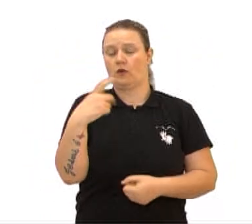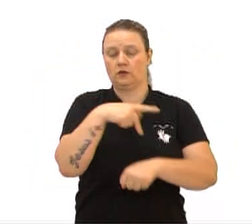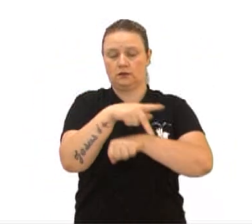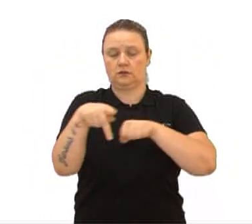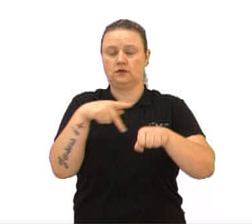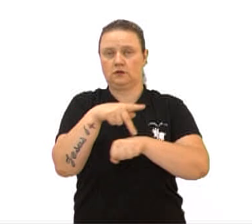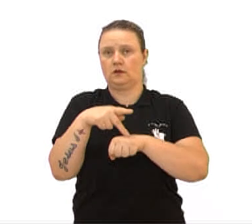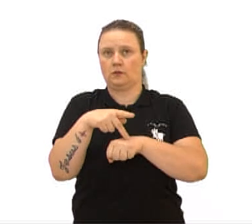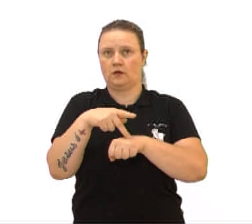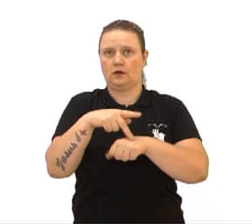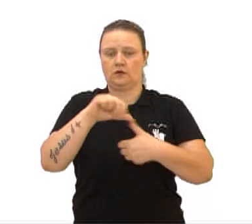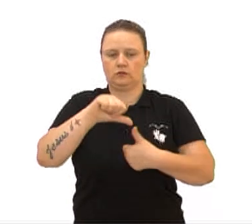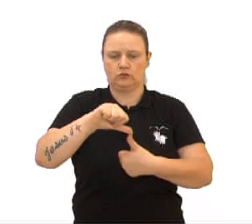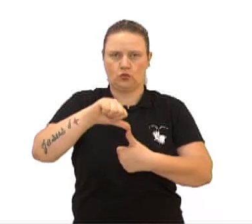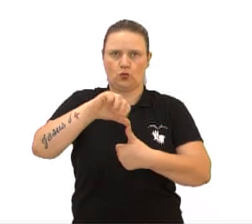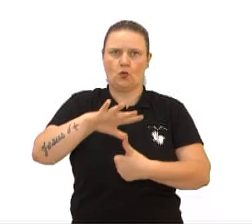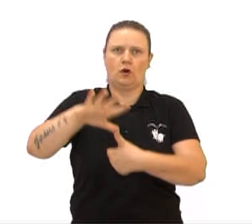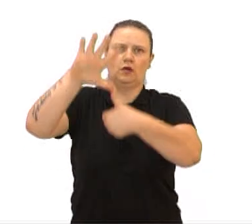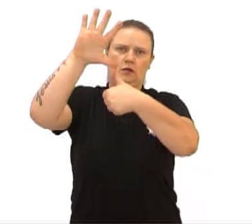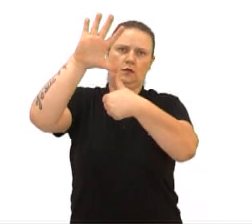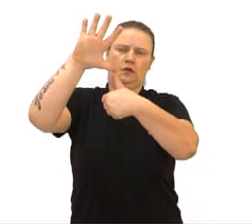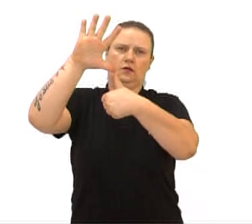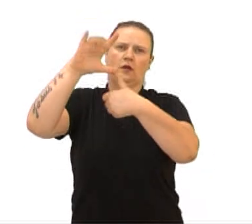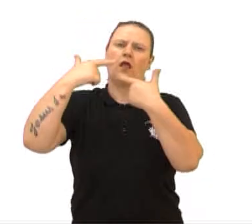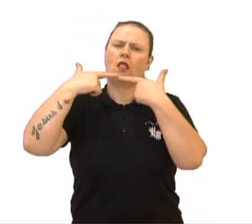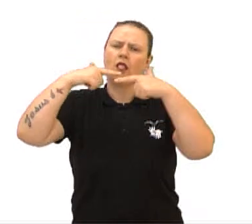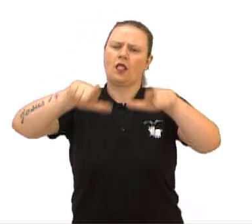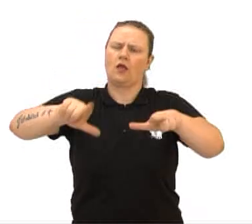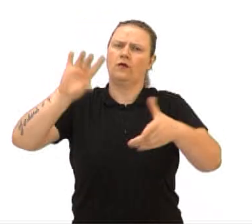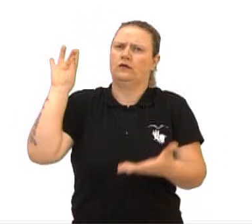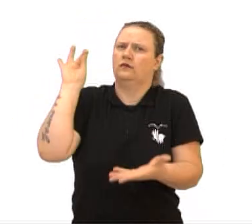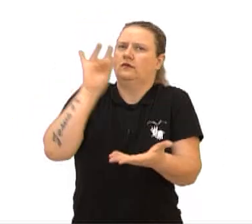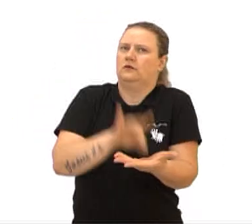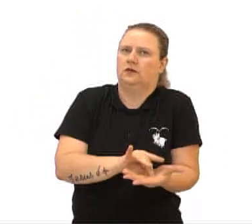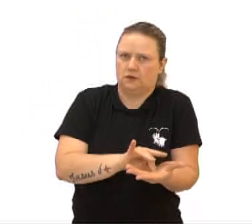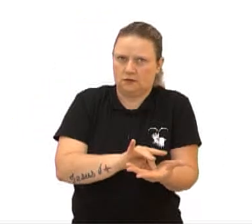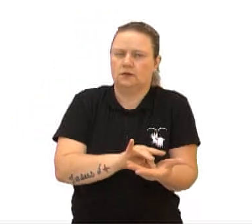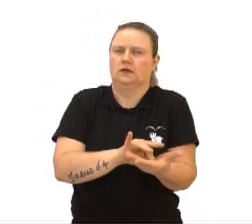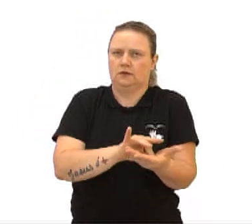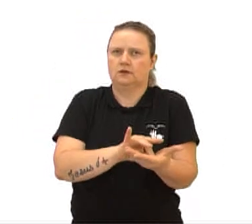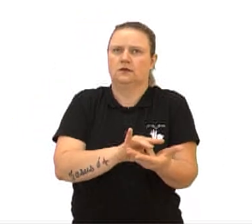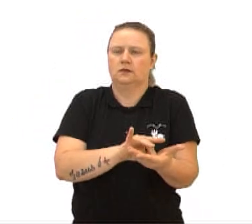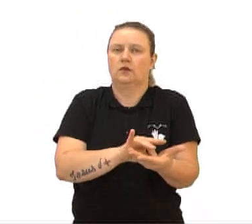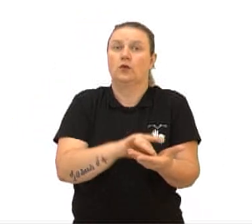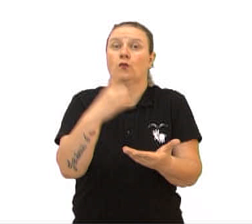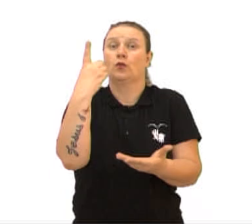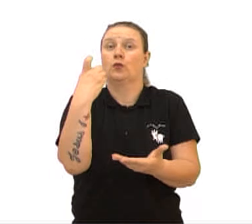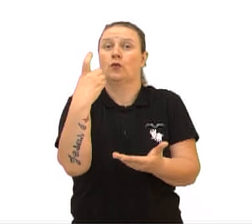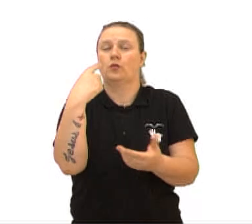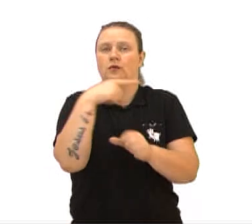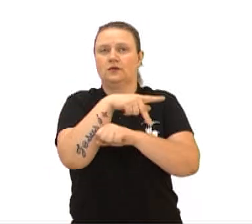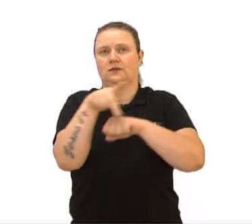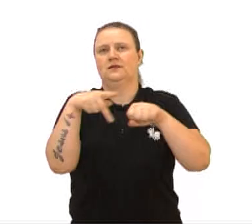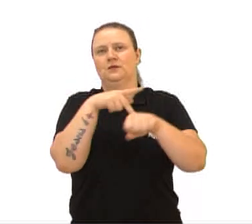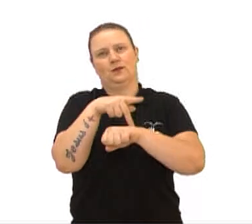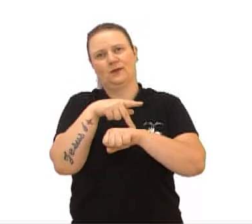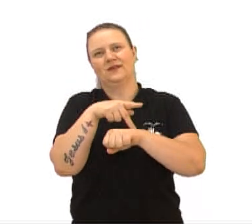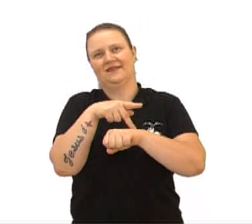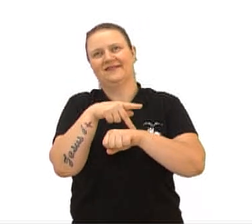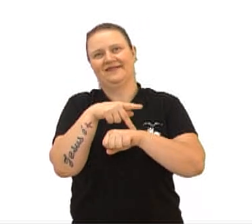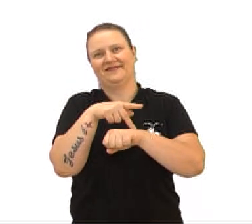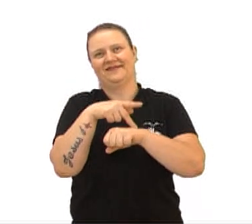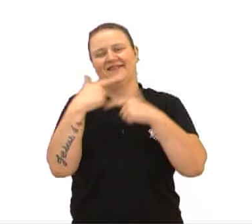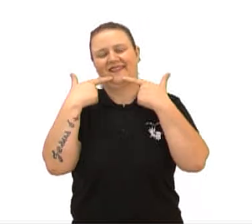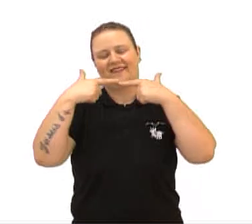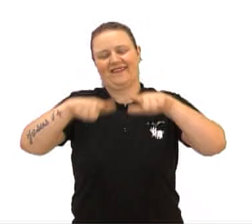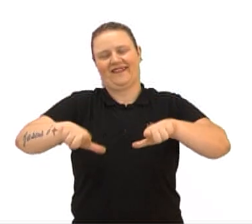Norte onde o espanhol é língua oficial, né? É o único país lá da América do Norte que a gente viu que tem o espanhol como a